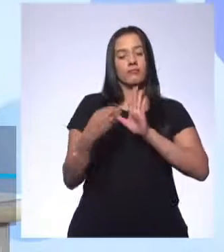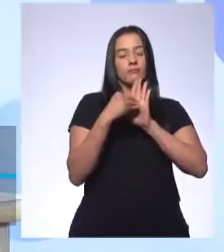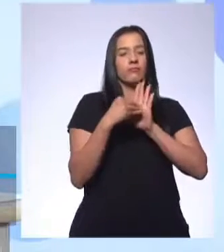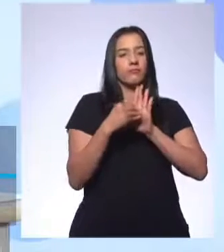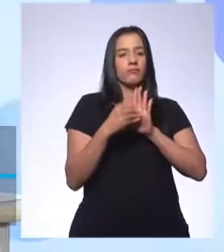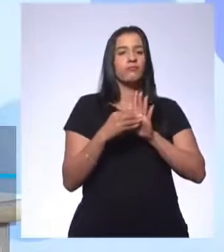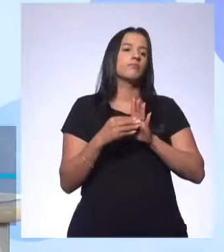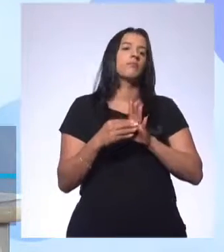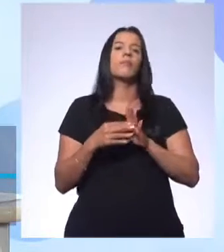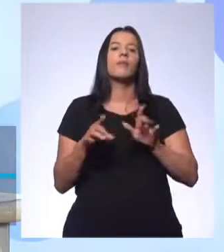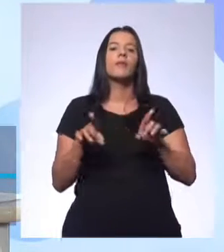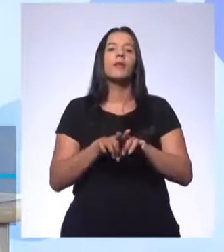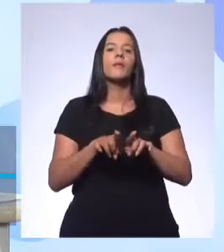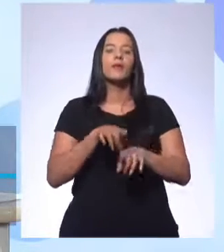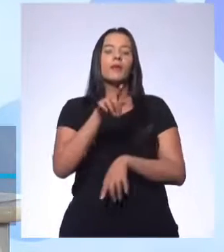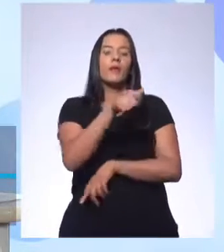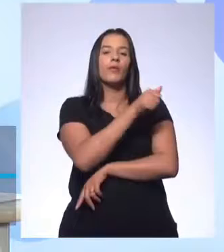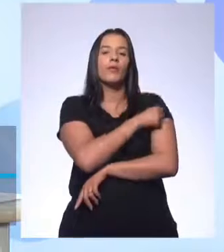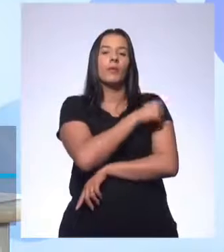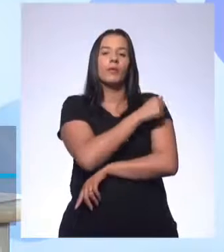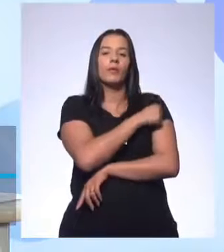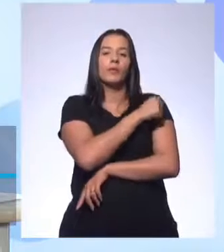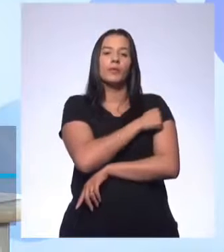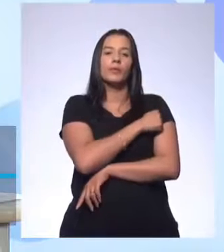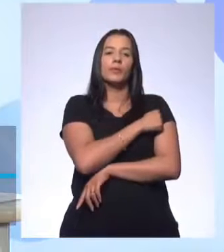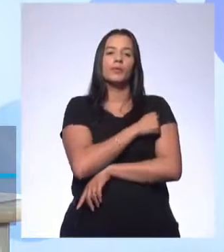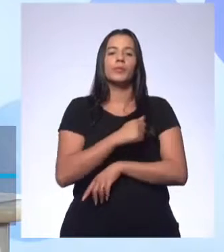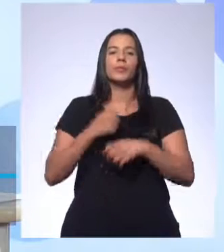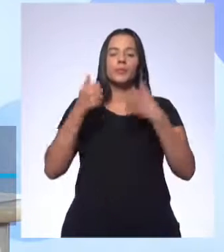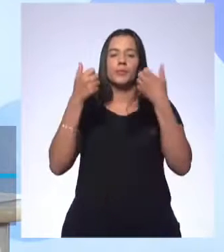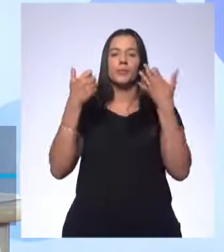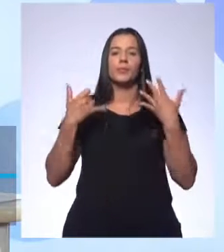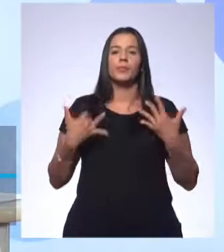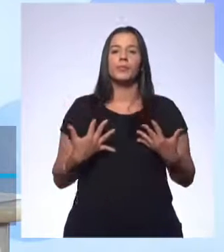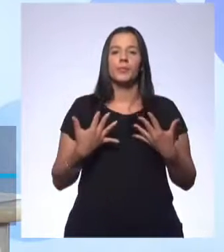Tem, né? O aluno colocou assim, ó...